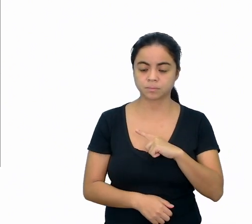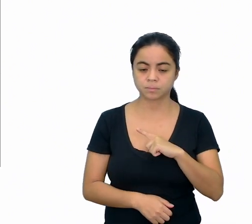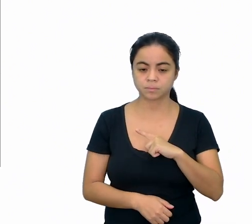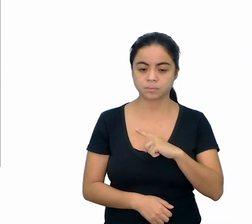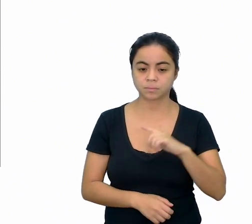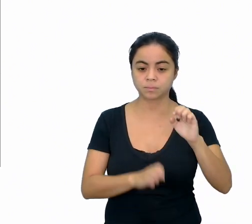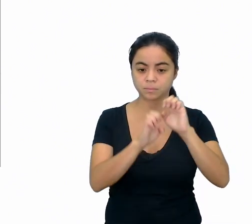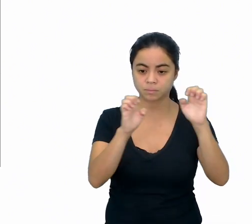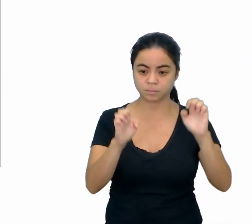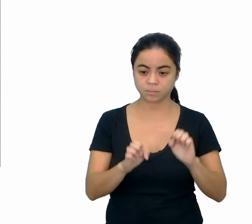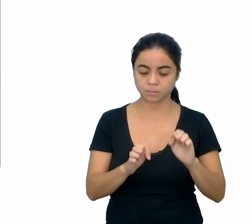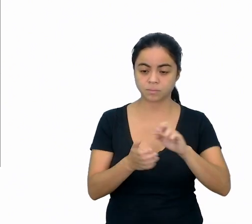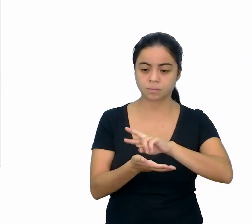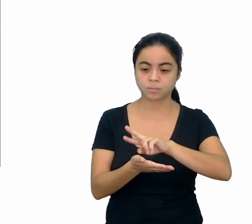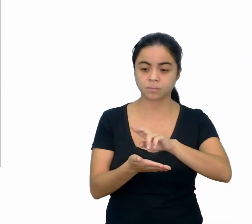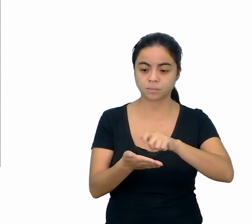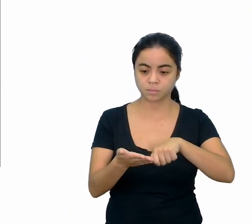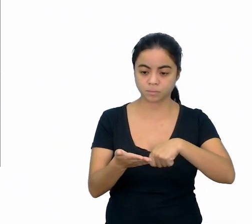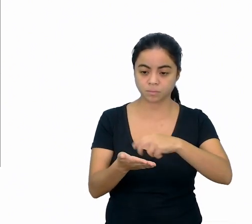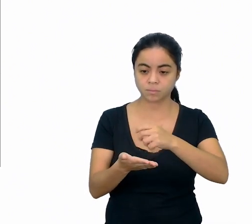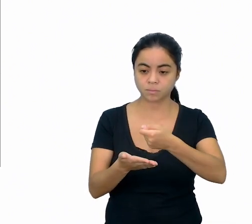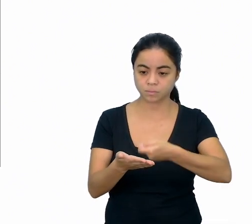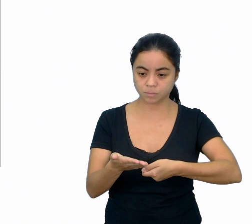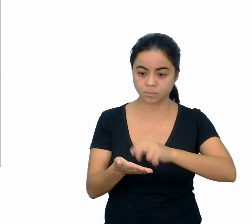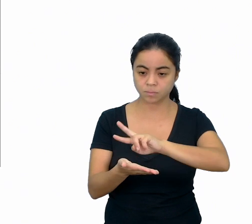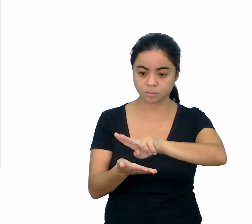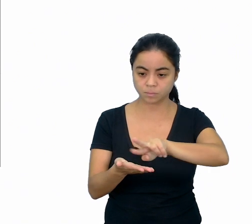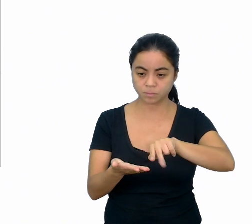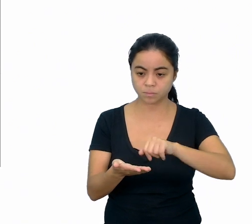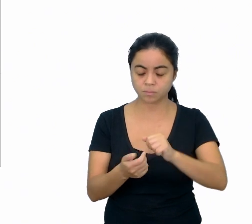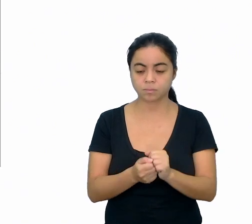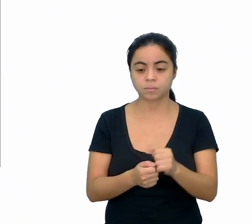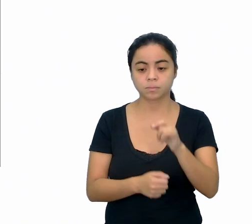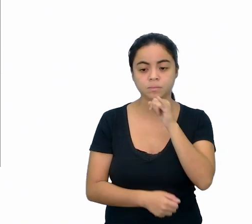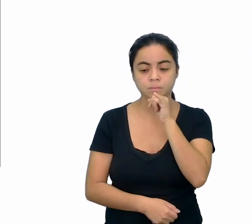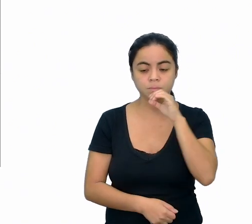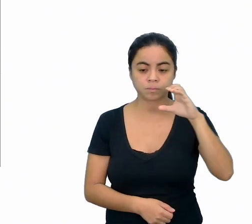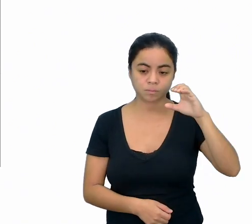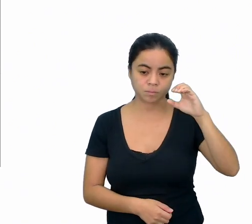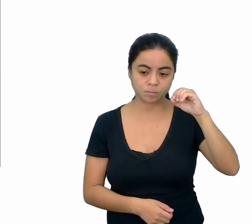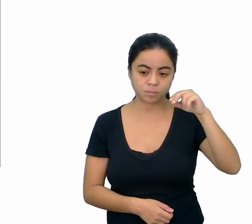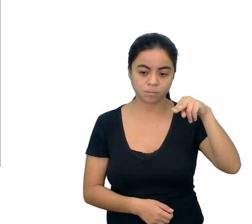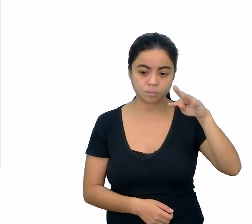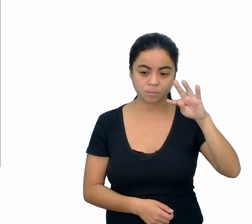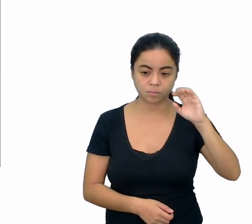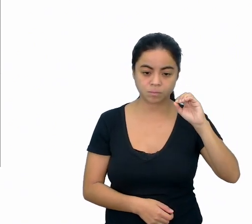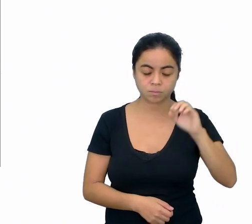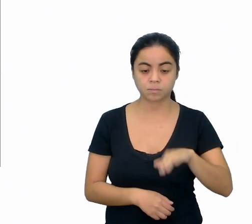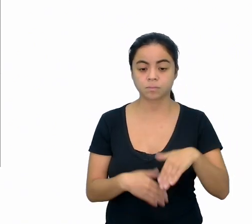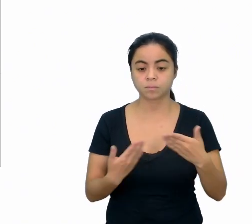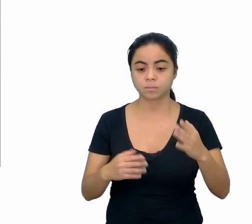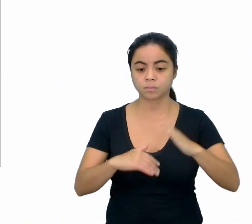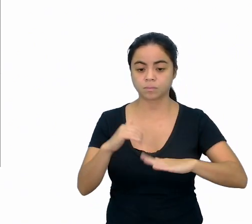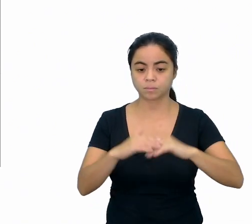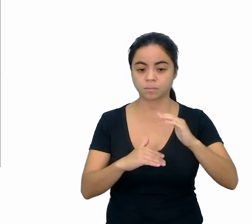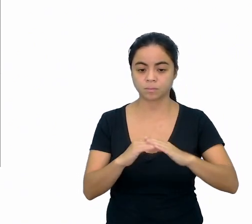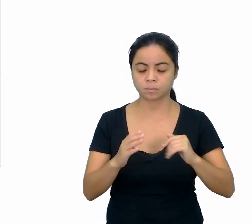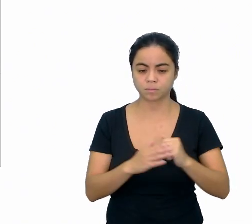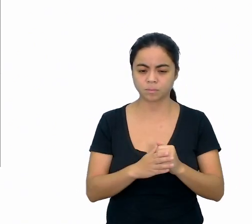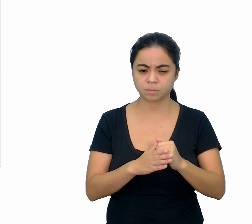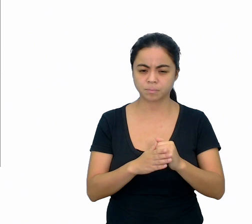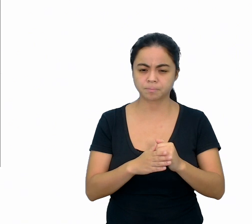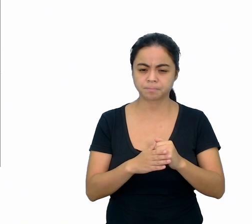a estrutura dos gêneros narrativos, como é o caso dos contos, e a habilidade é identificar na leitura